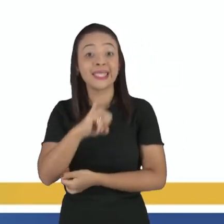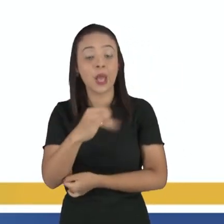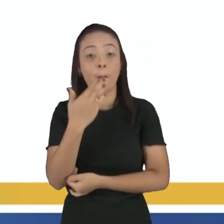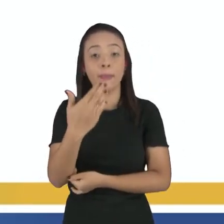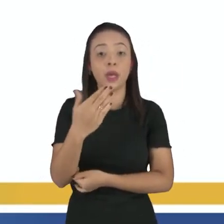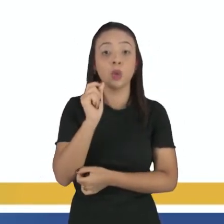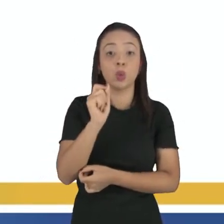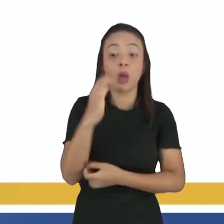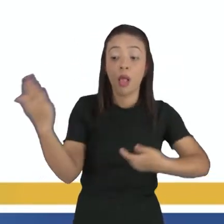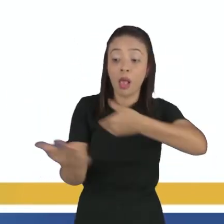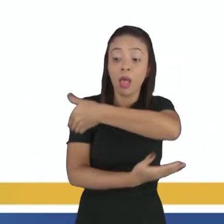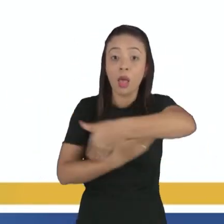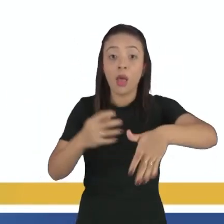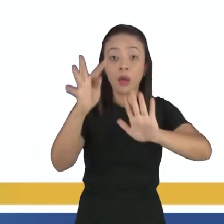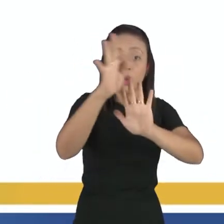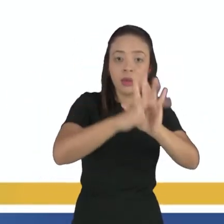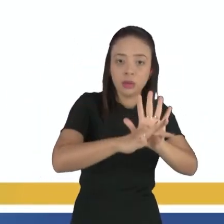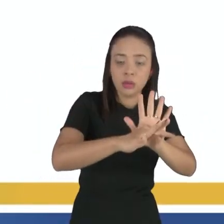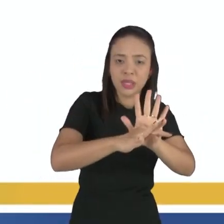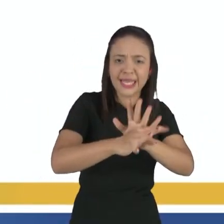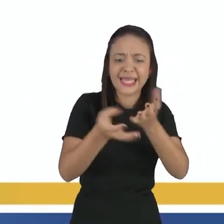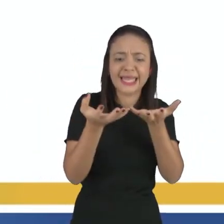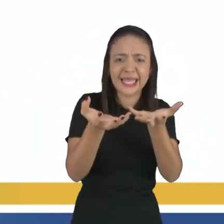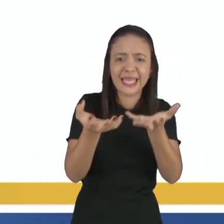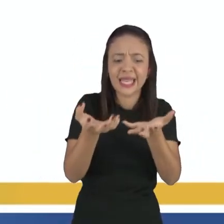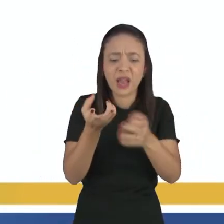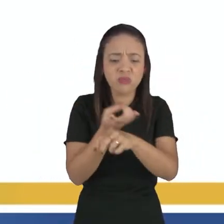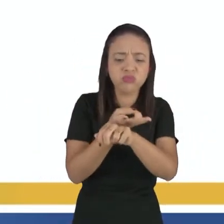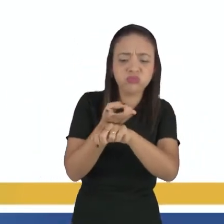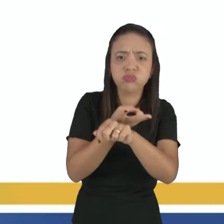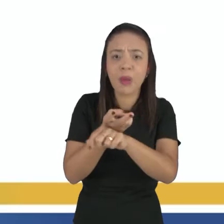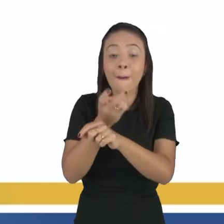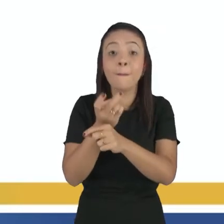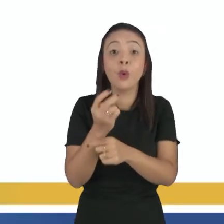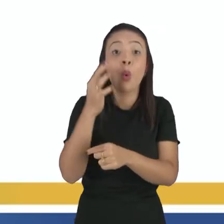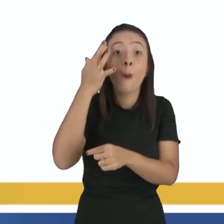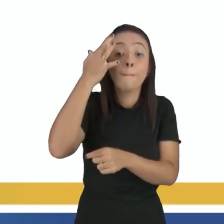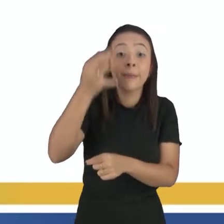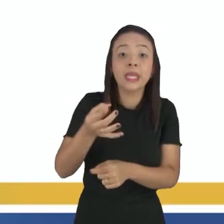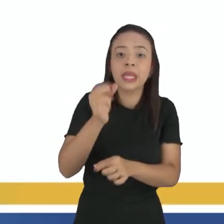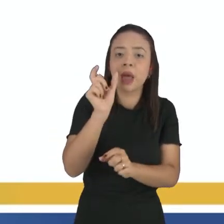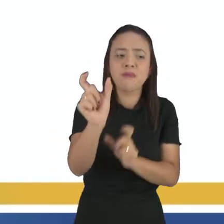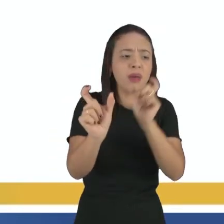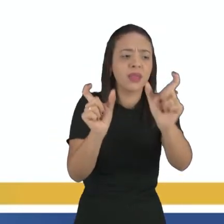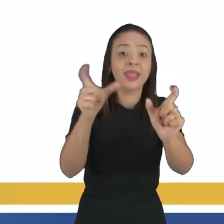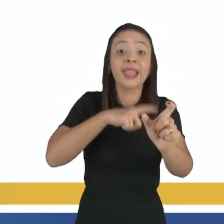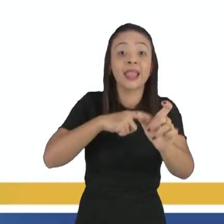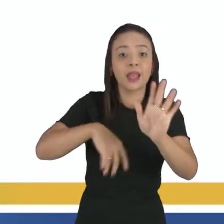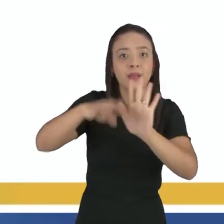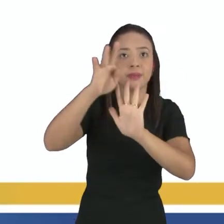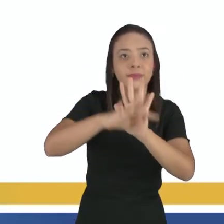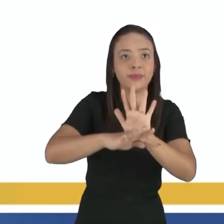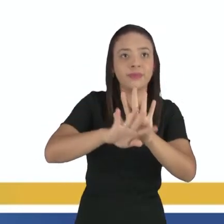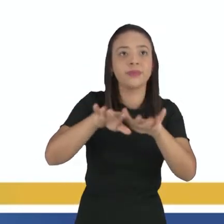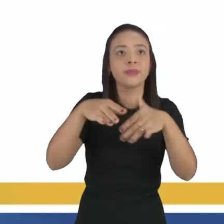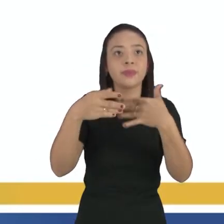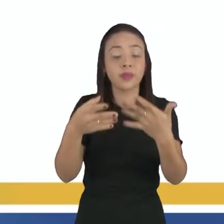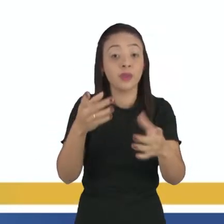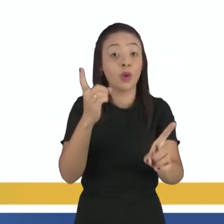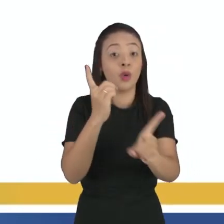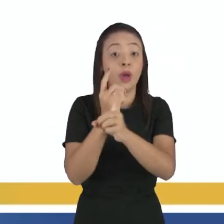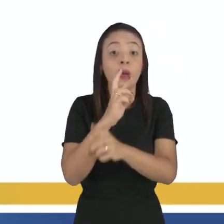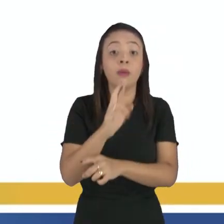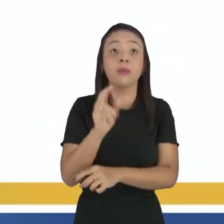estabelecer relações do texto buscando entendimento de alguns termos presente nele é essa resposta que nós teremos